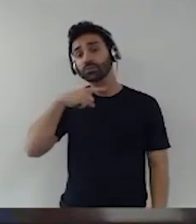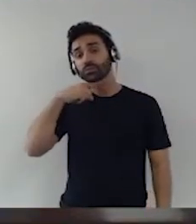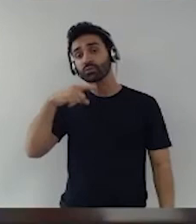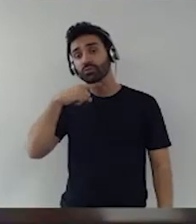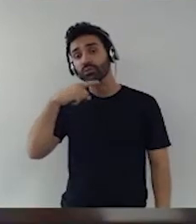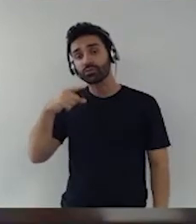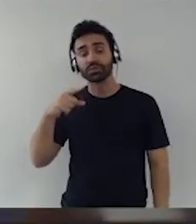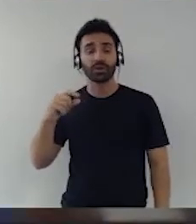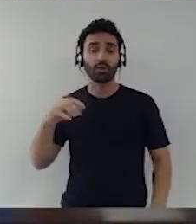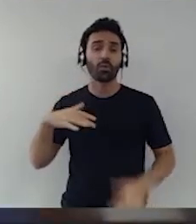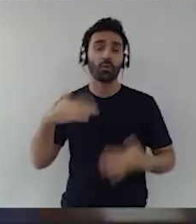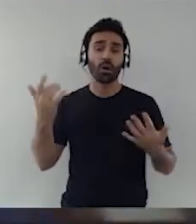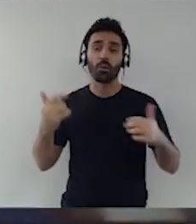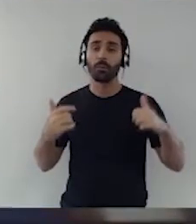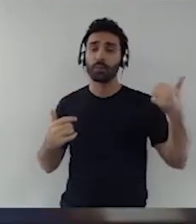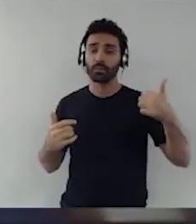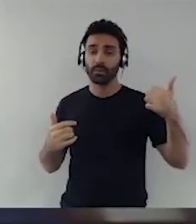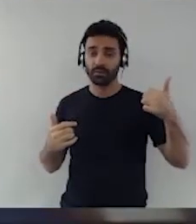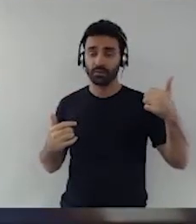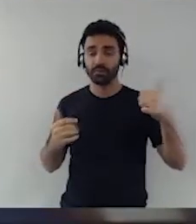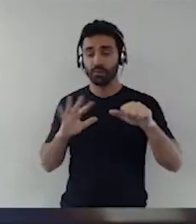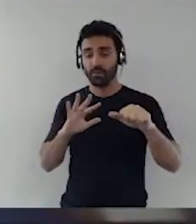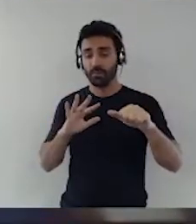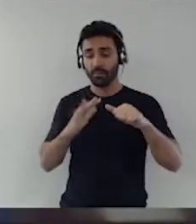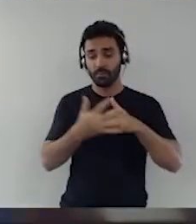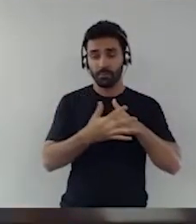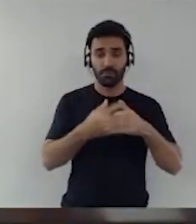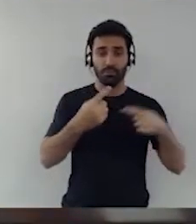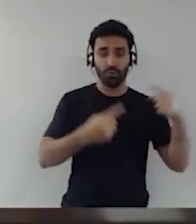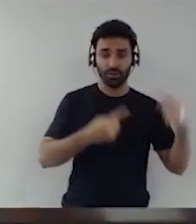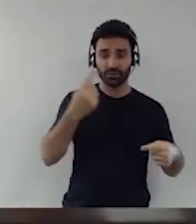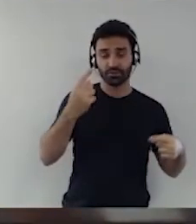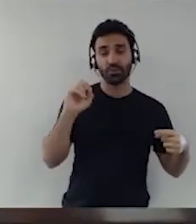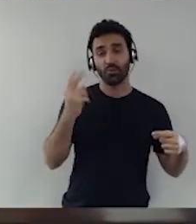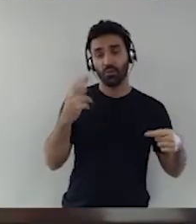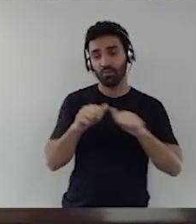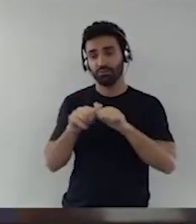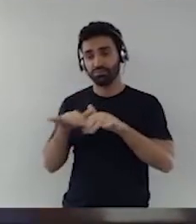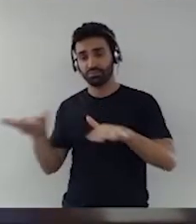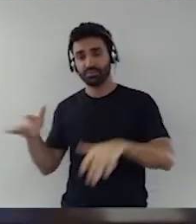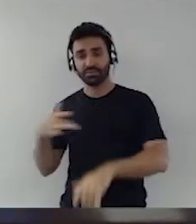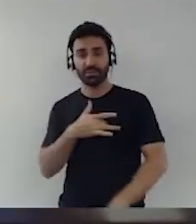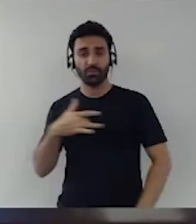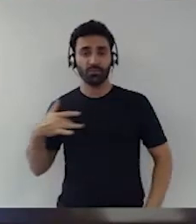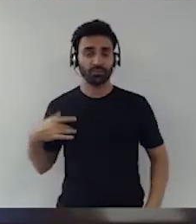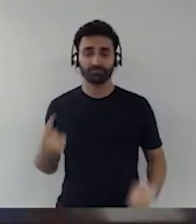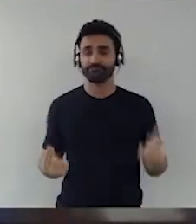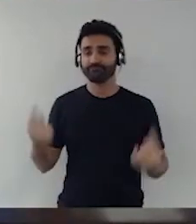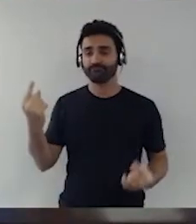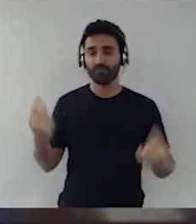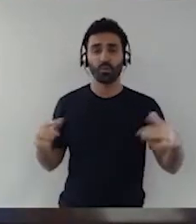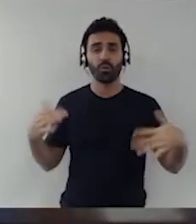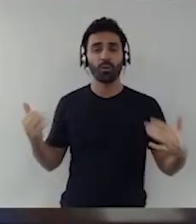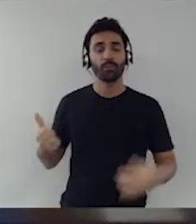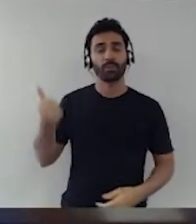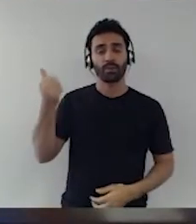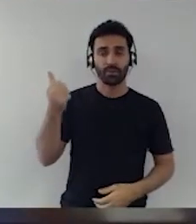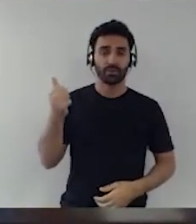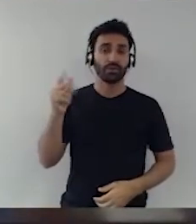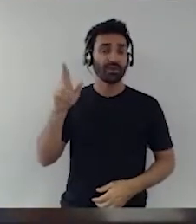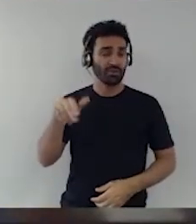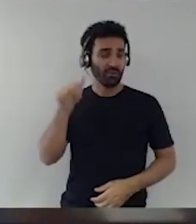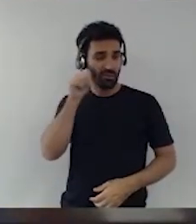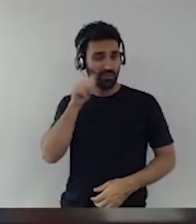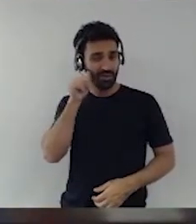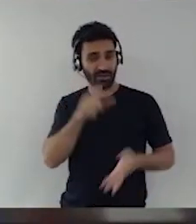antecede o quê? Se é a pandemia política ou se é a pandemia sanitária, porque, como muito bem pontuou a minha antecessora, a